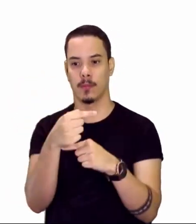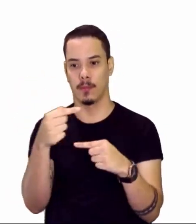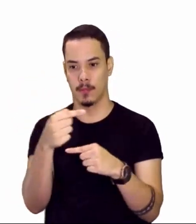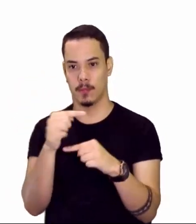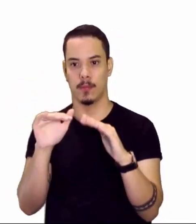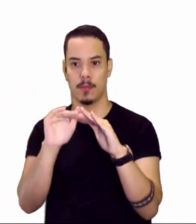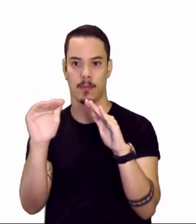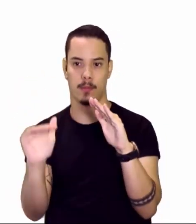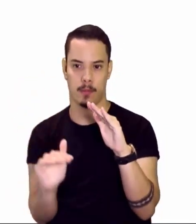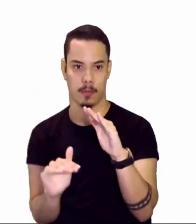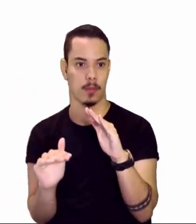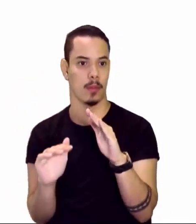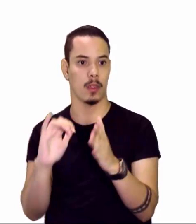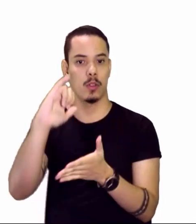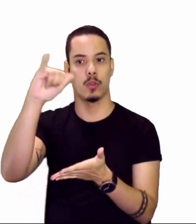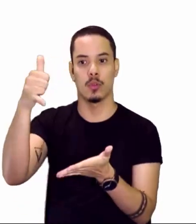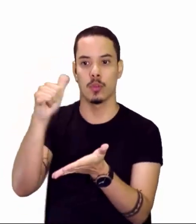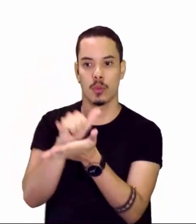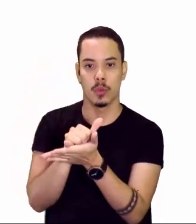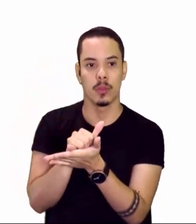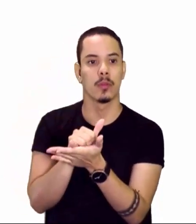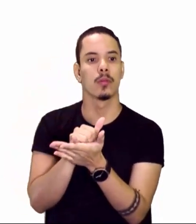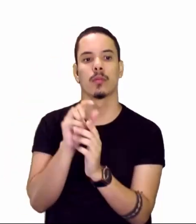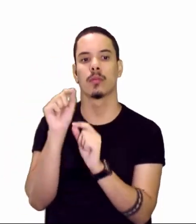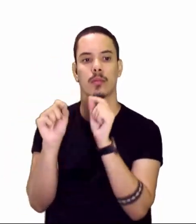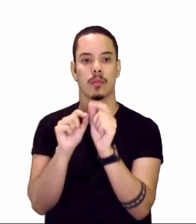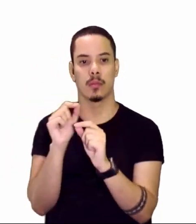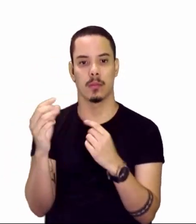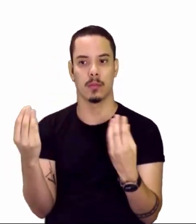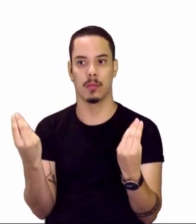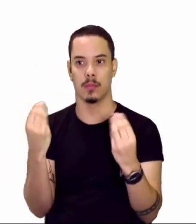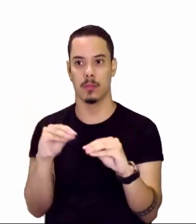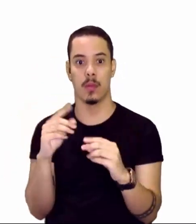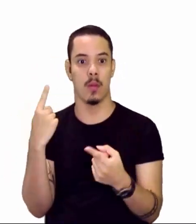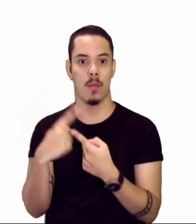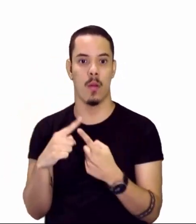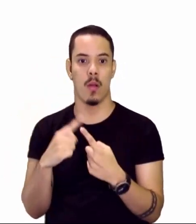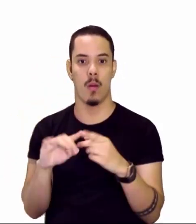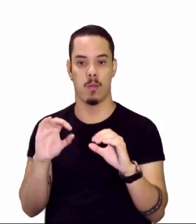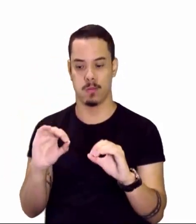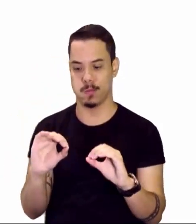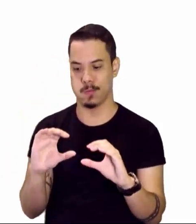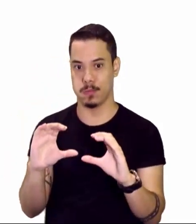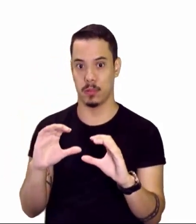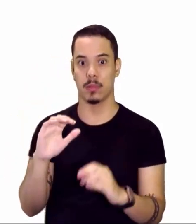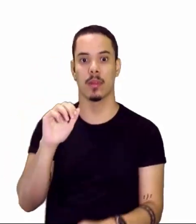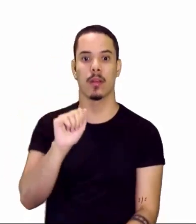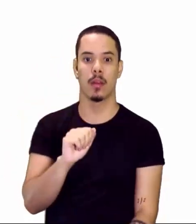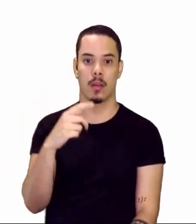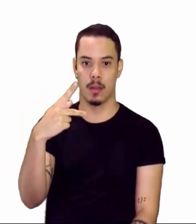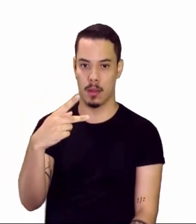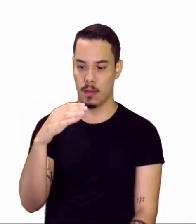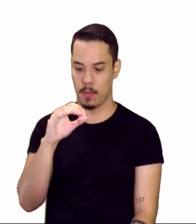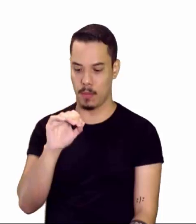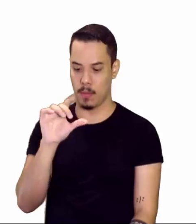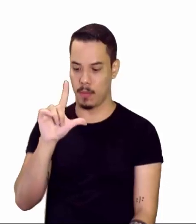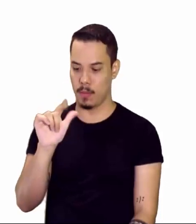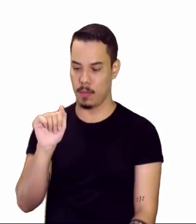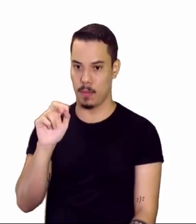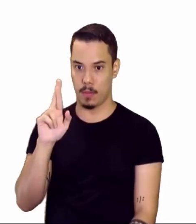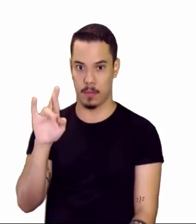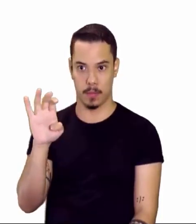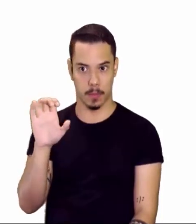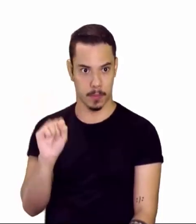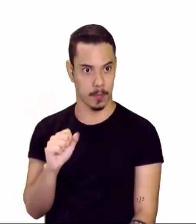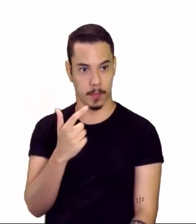polaridade baixa e, consequentemente, se existe uma polaridade baixa, é porque